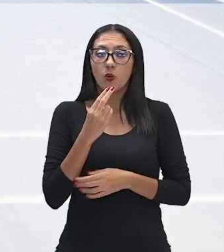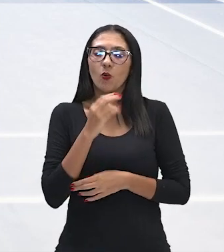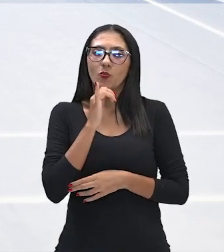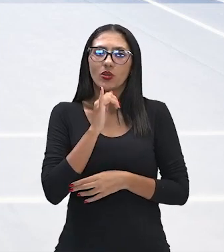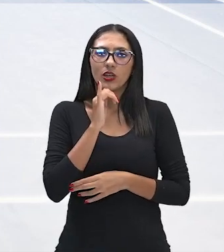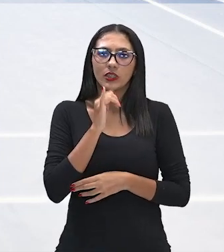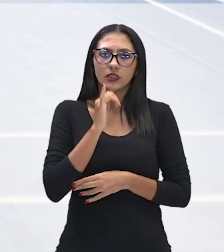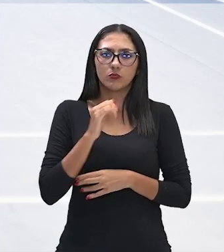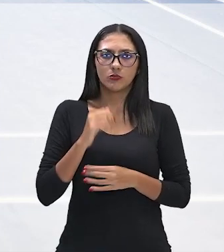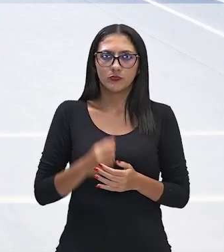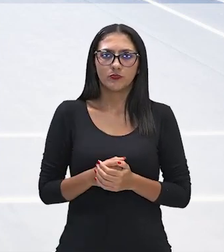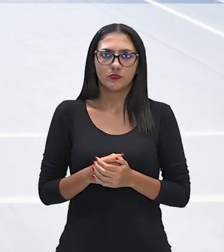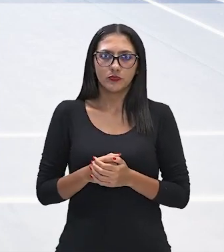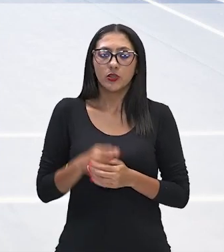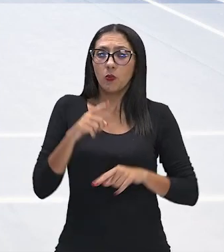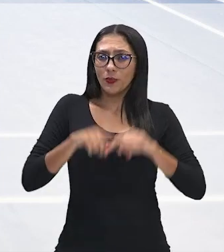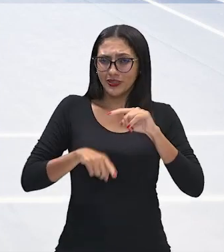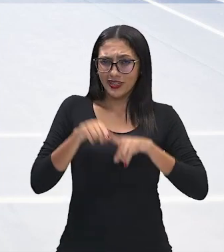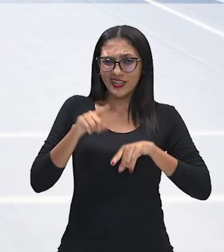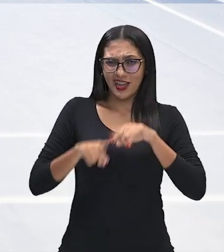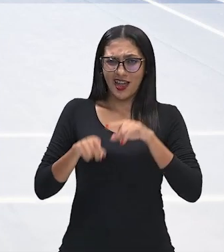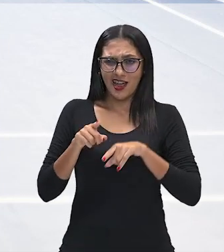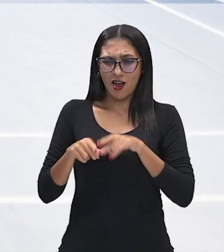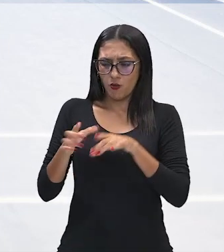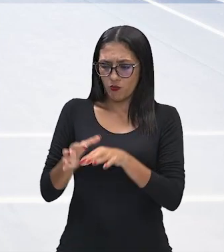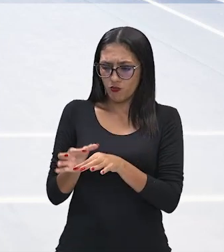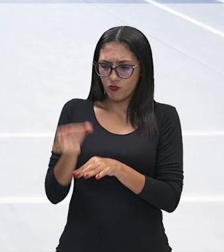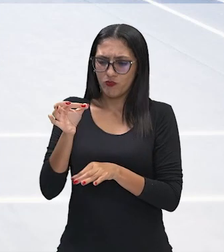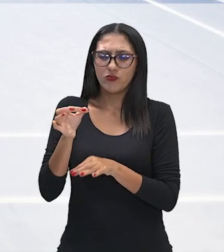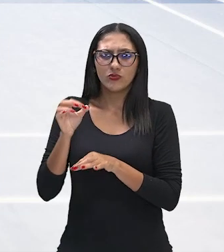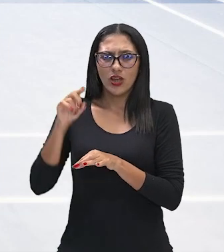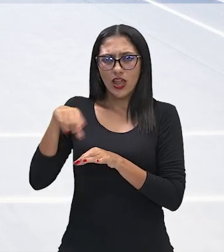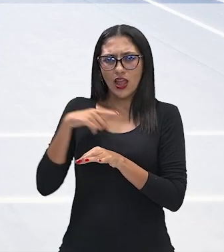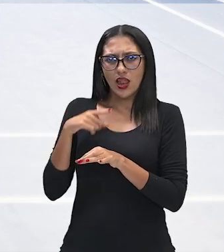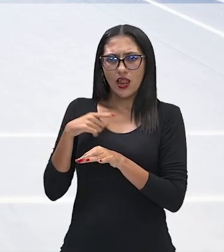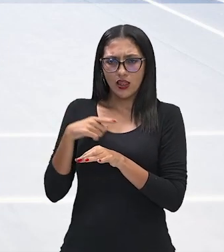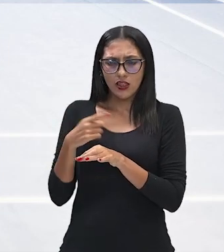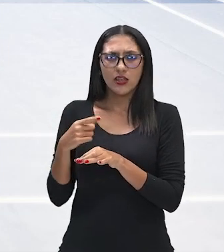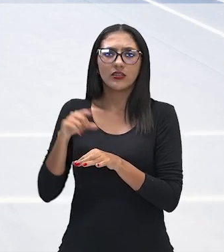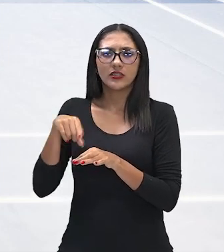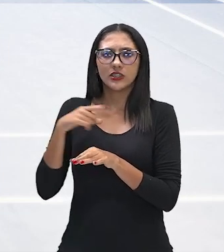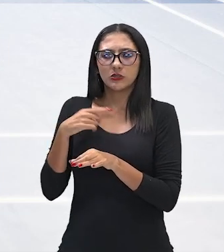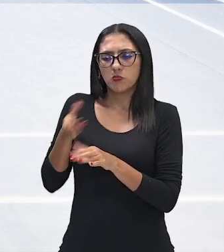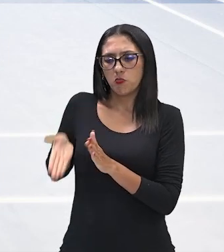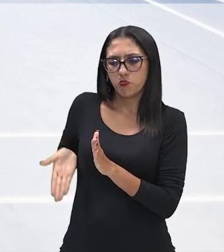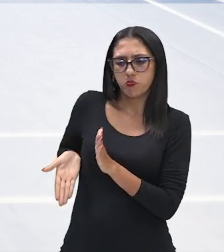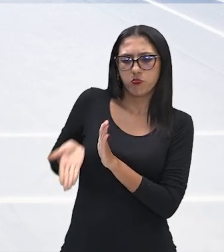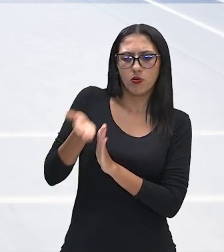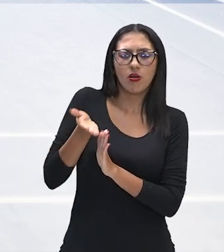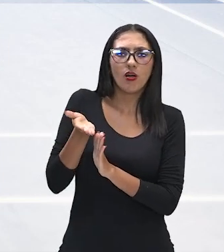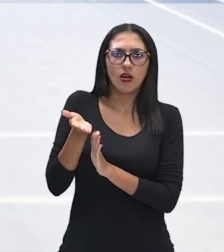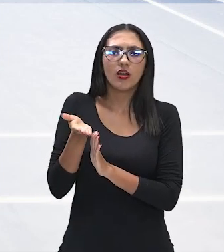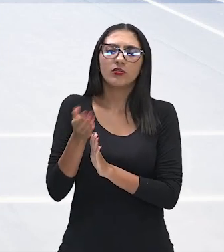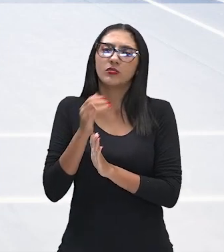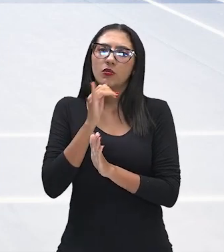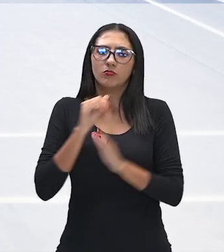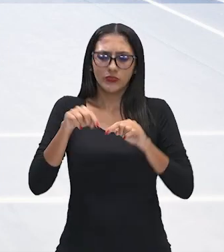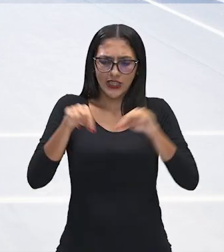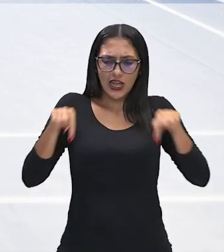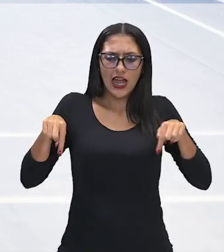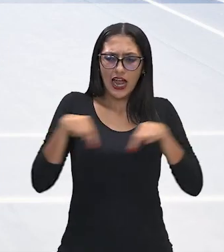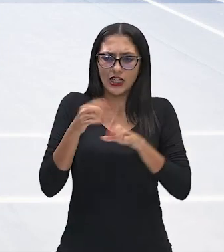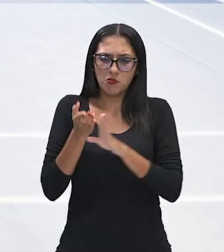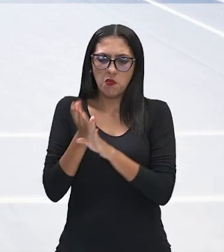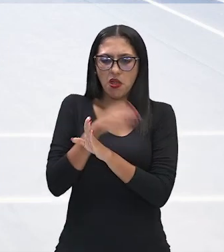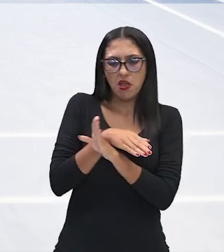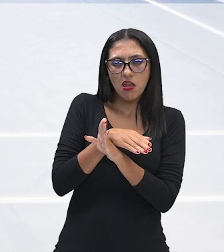lançada, também é falta. Se ela cair no chão fora dos limites, como vocês estão observando aqui os limites, né, da